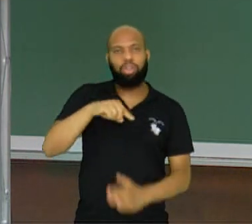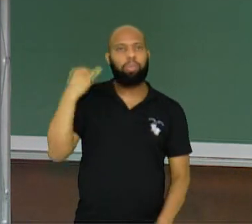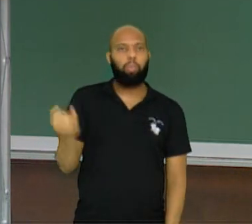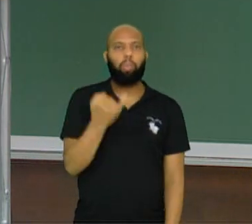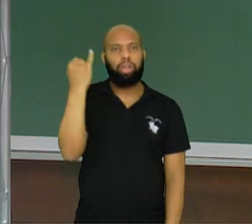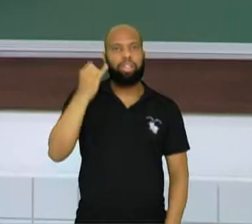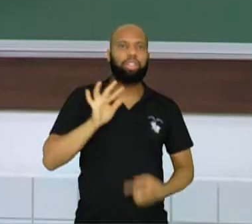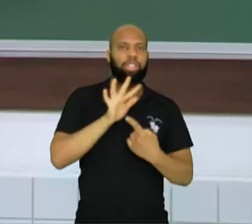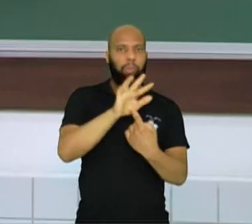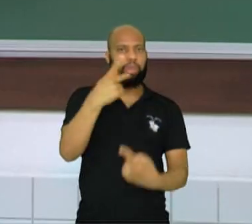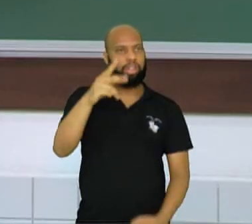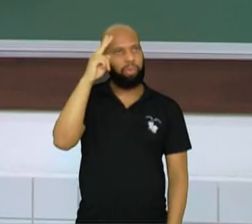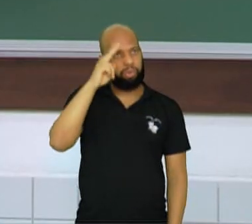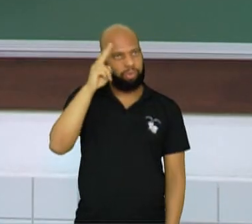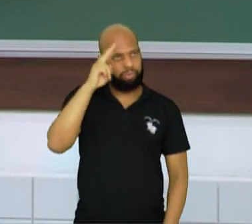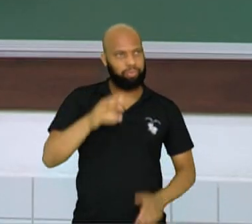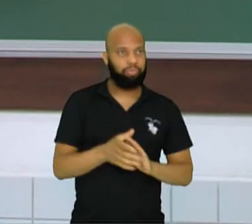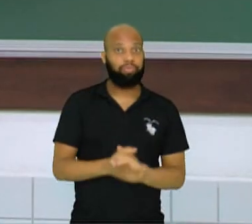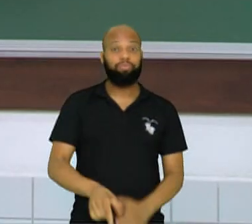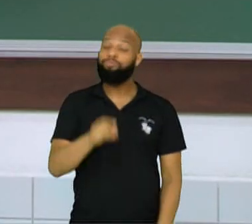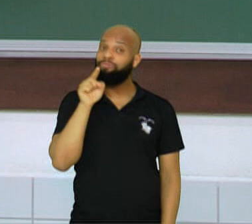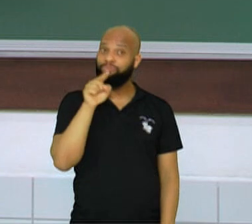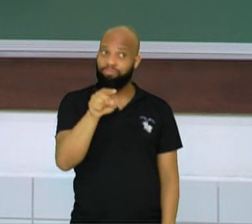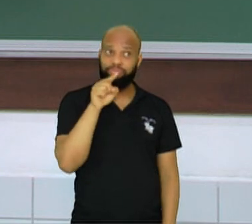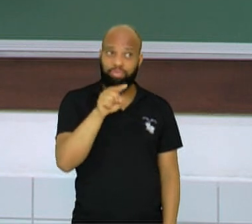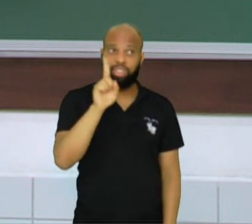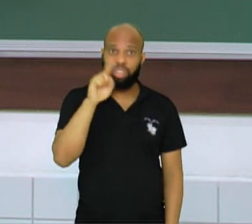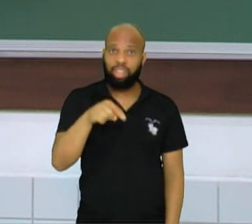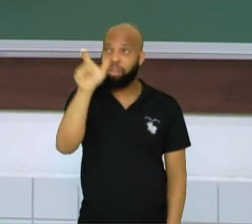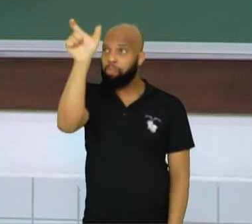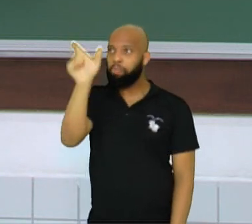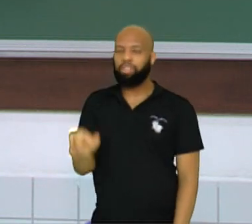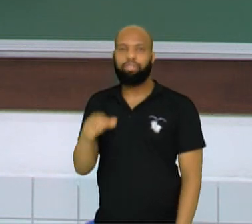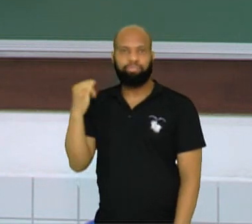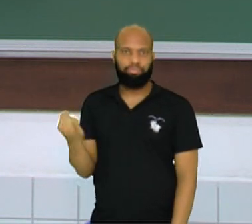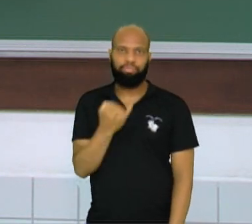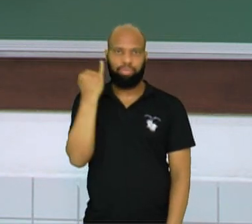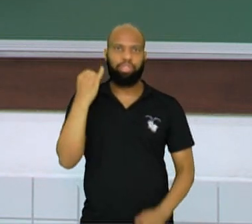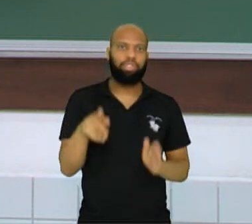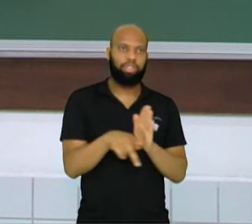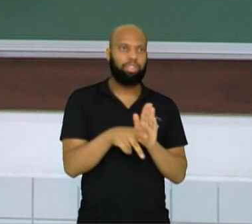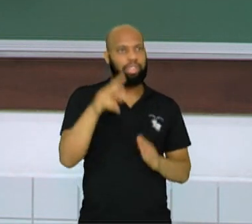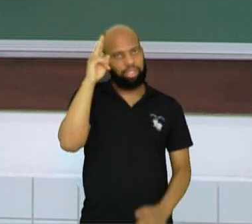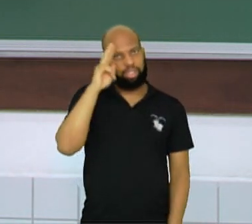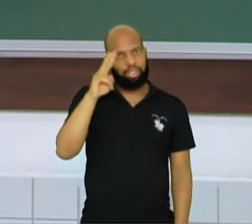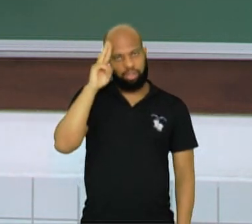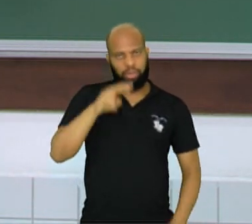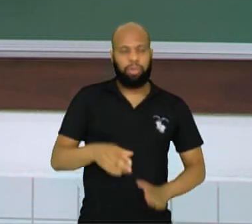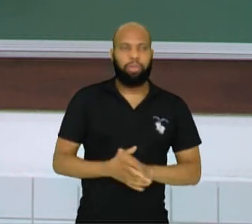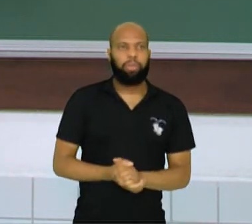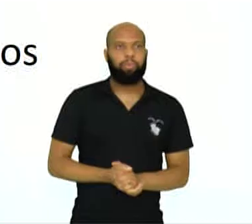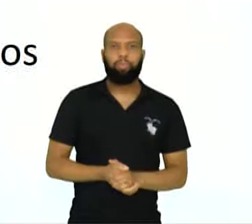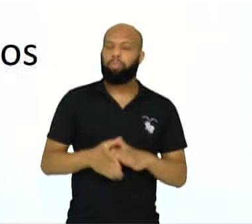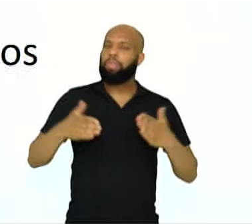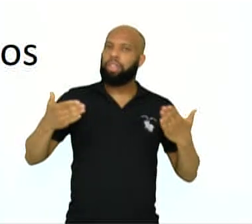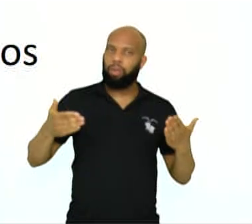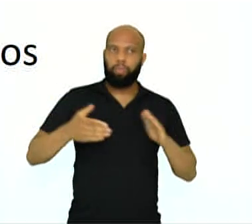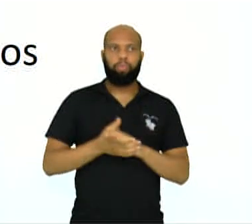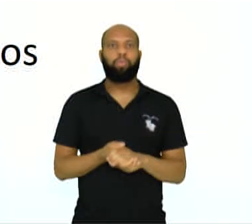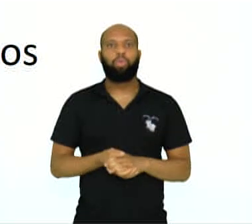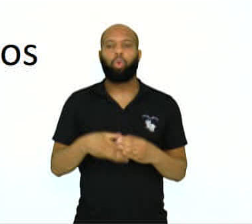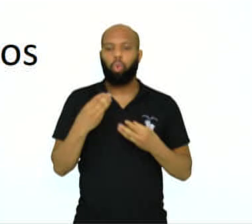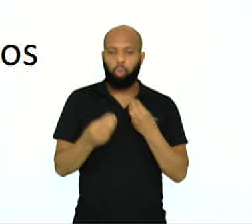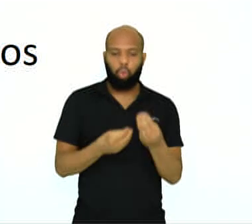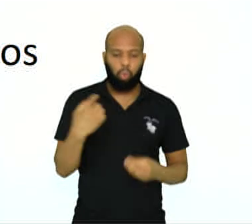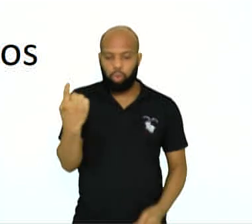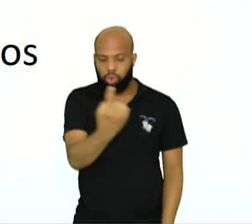contar a sua história. E olha só, você é o sujeito dessa história. Bom, como a gente